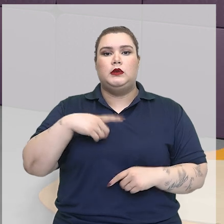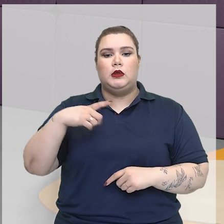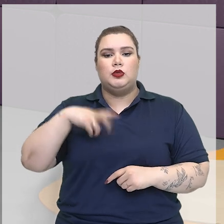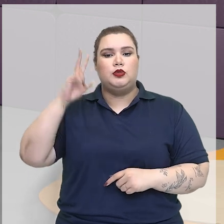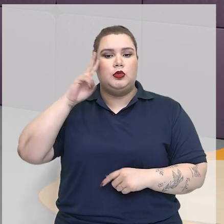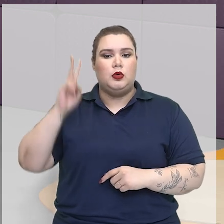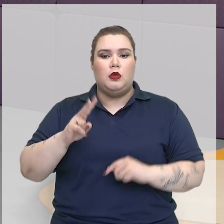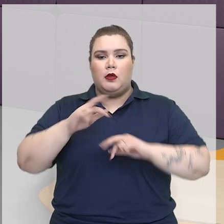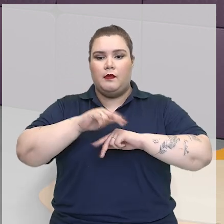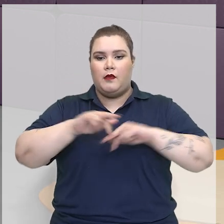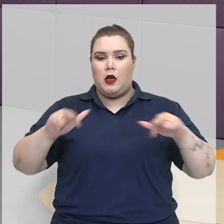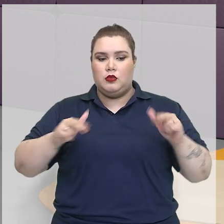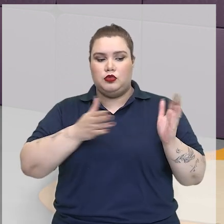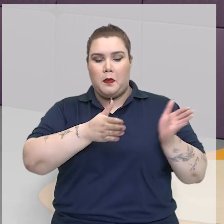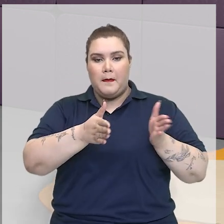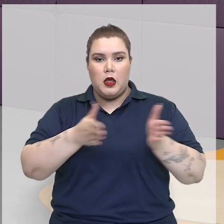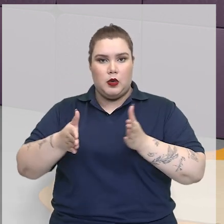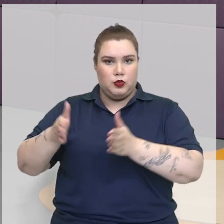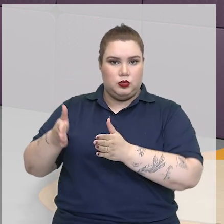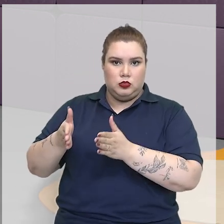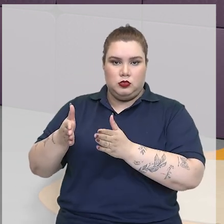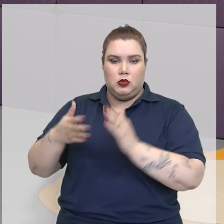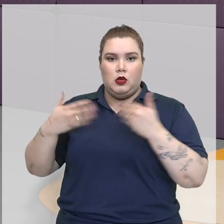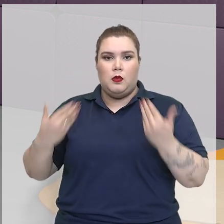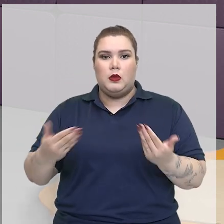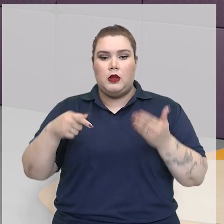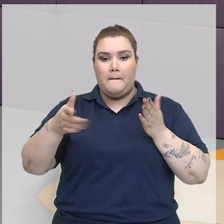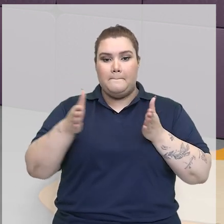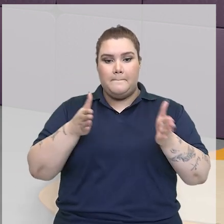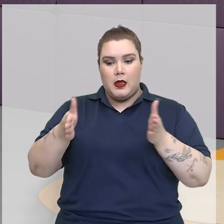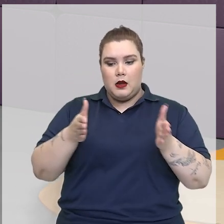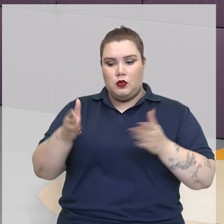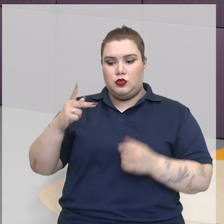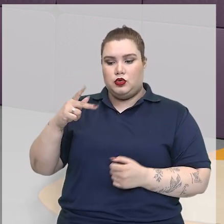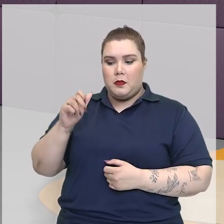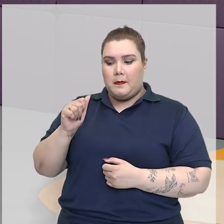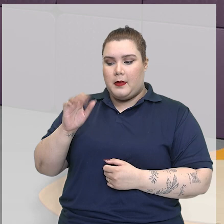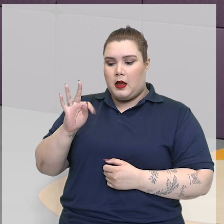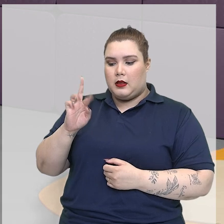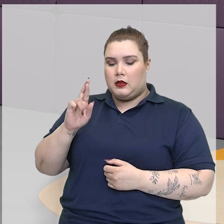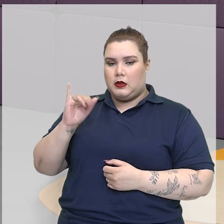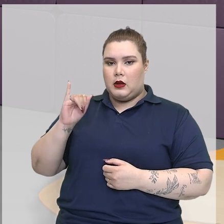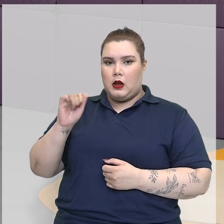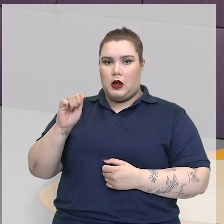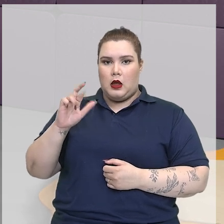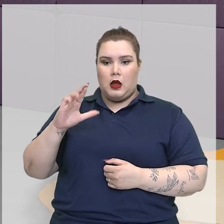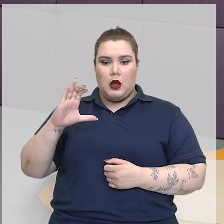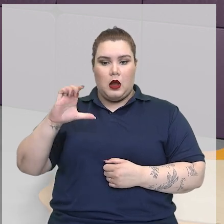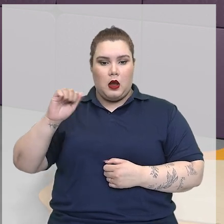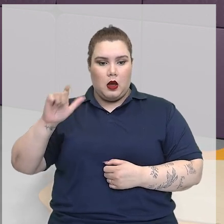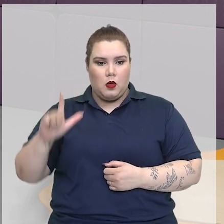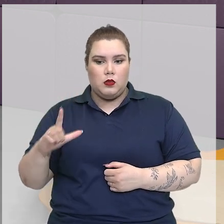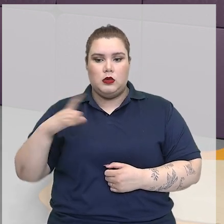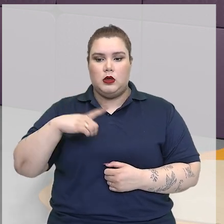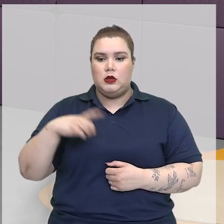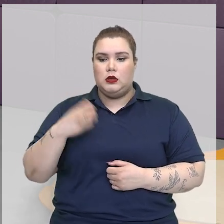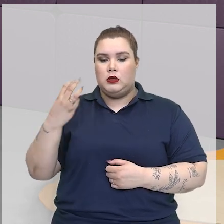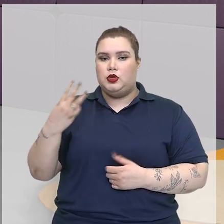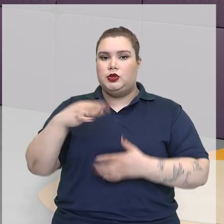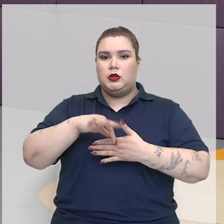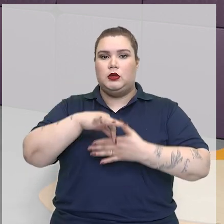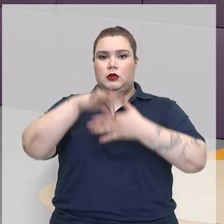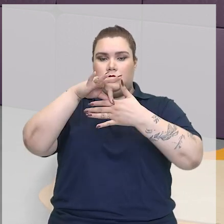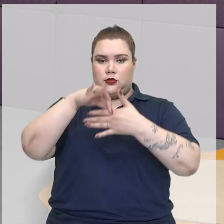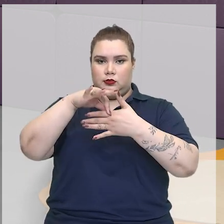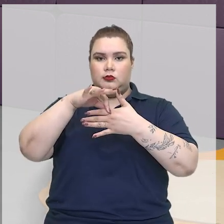né, diferentes fases. E na fase patriarcal, 3, né, líderes vão se